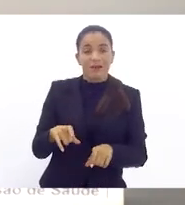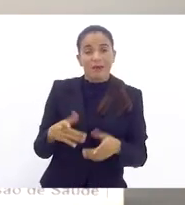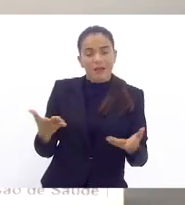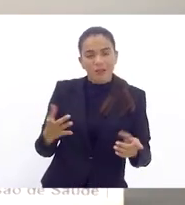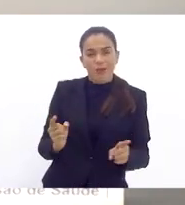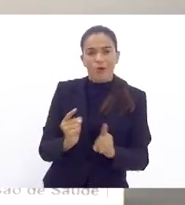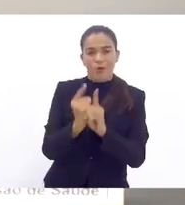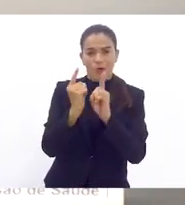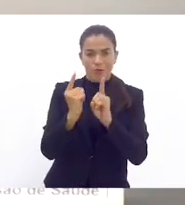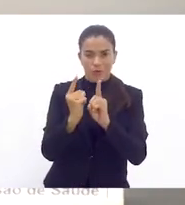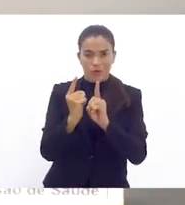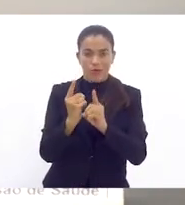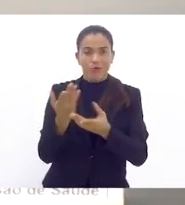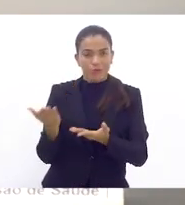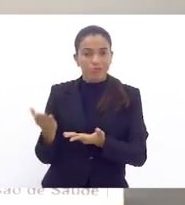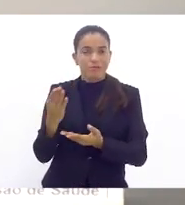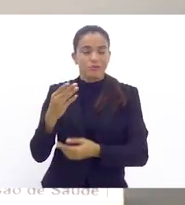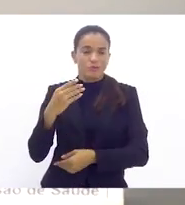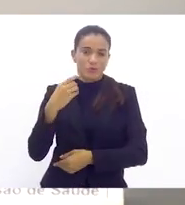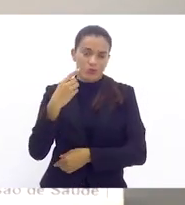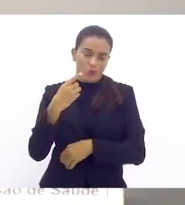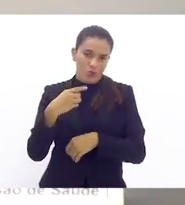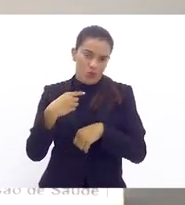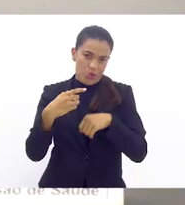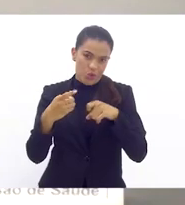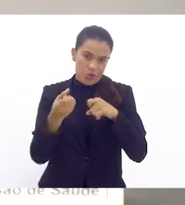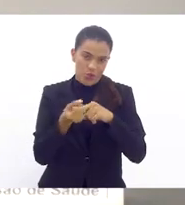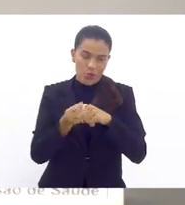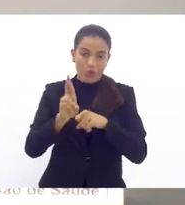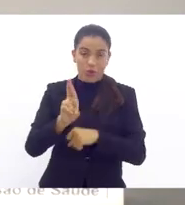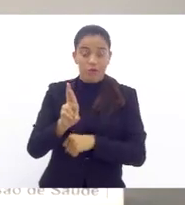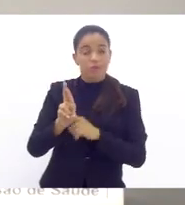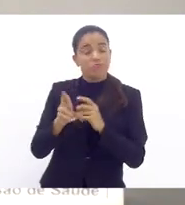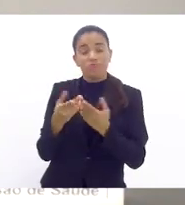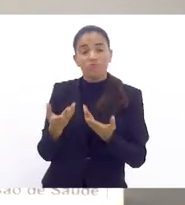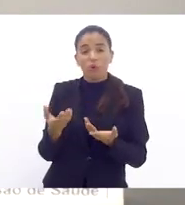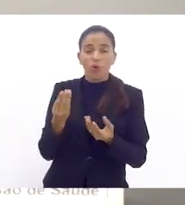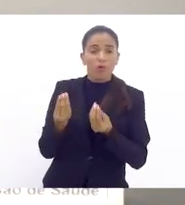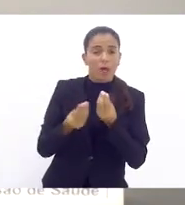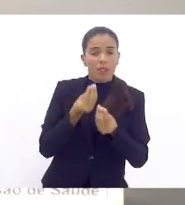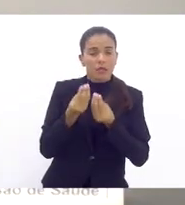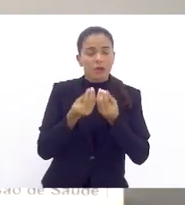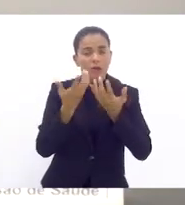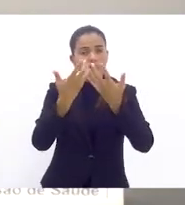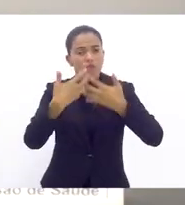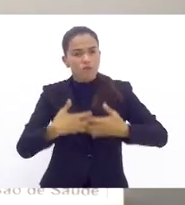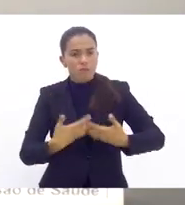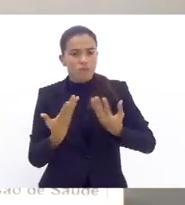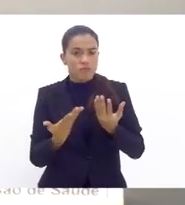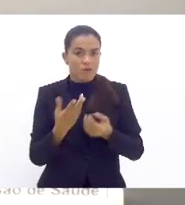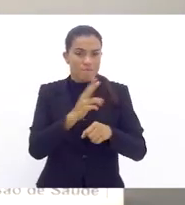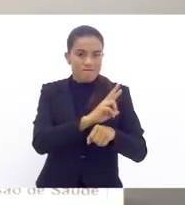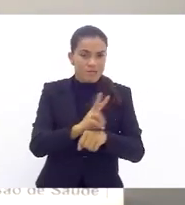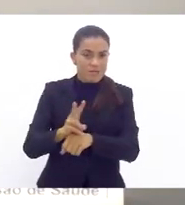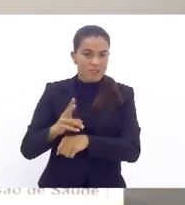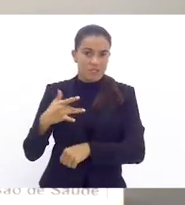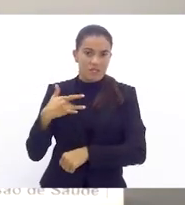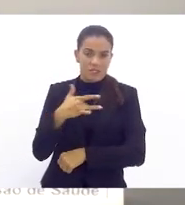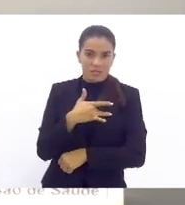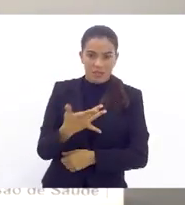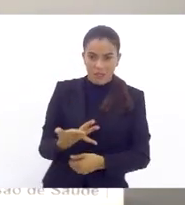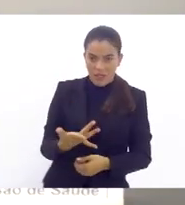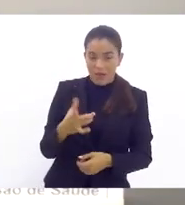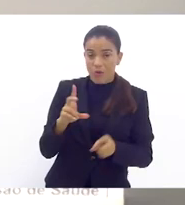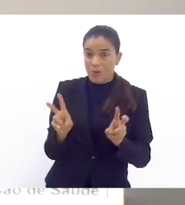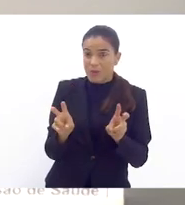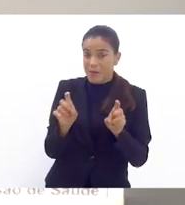encontro com o doutor Alexandre Kiepp, para que a gente possa entender como funciona a vigilância sanitária, quando o